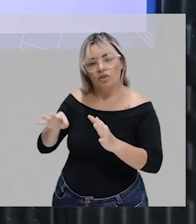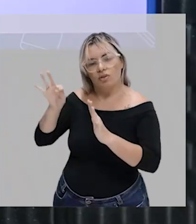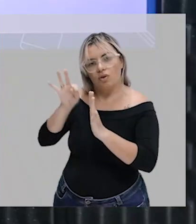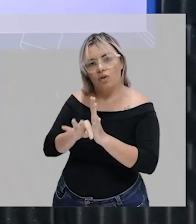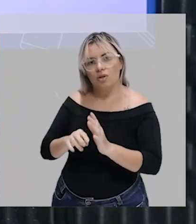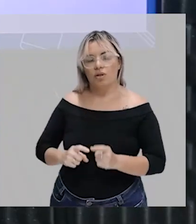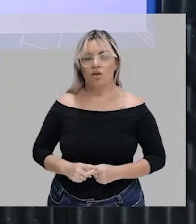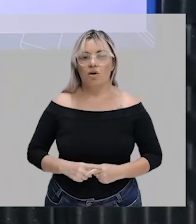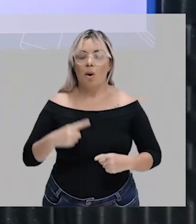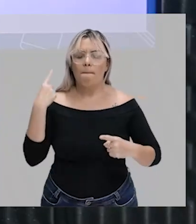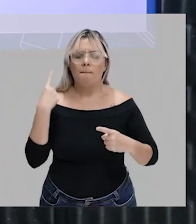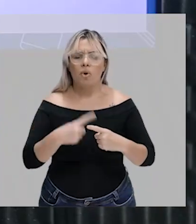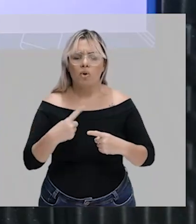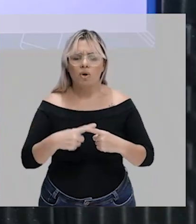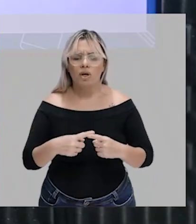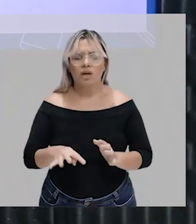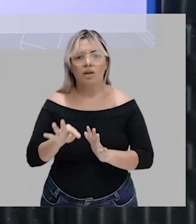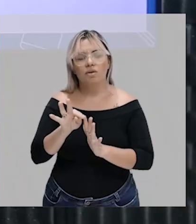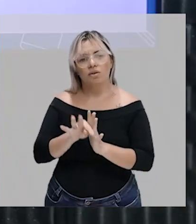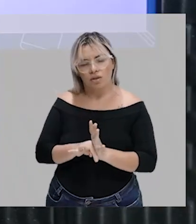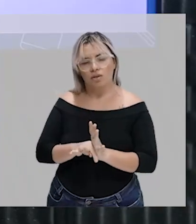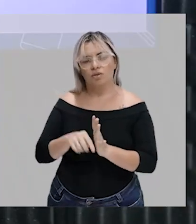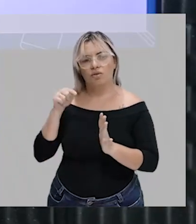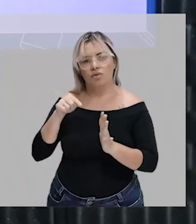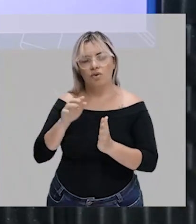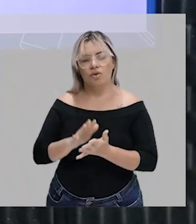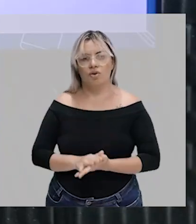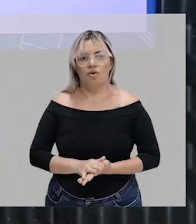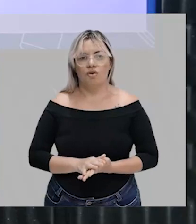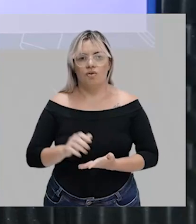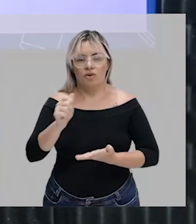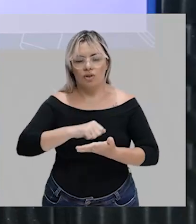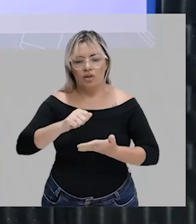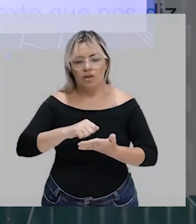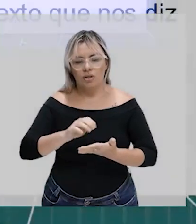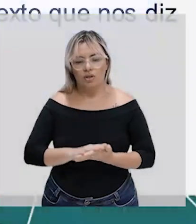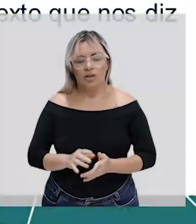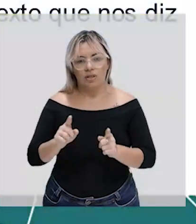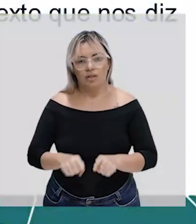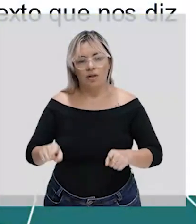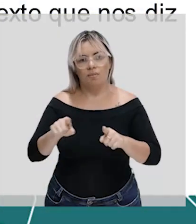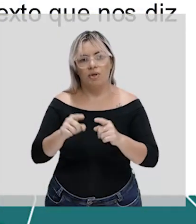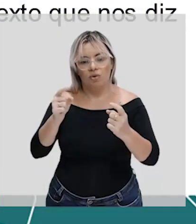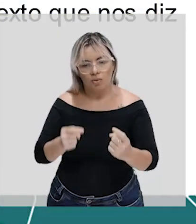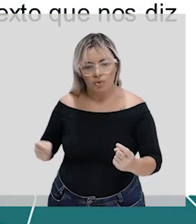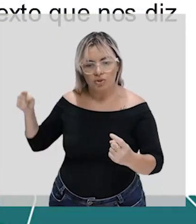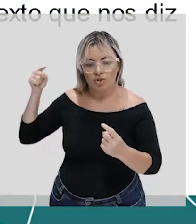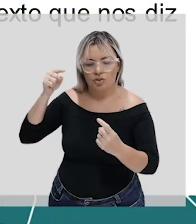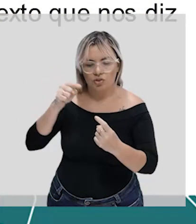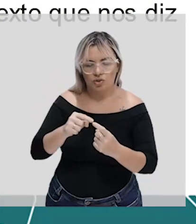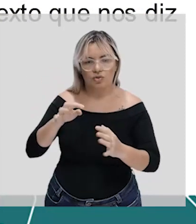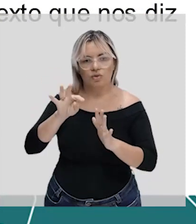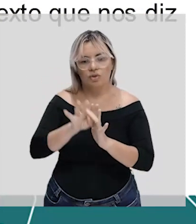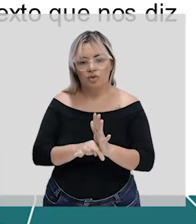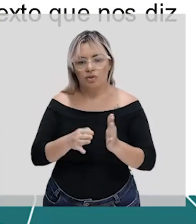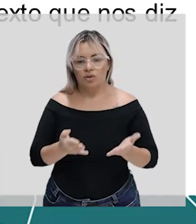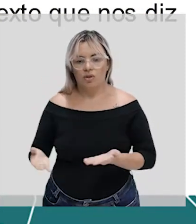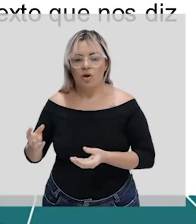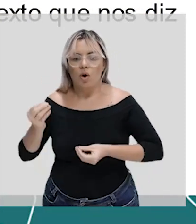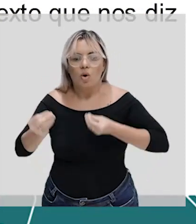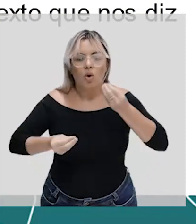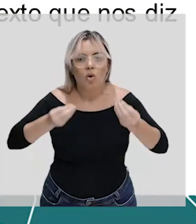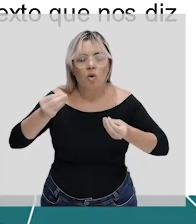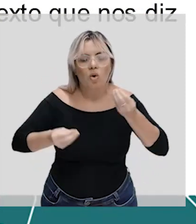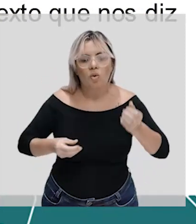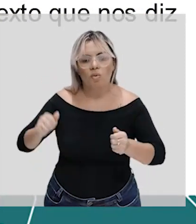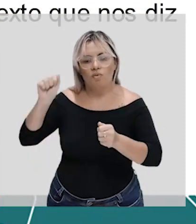que ele foi escrito e para quê? Tá? É muito importante observar isso. Como fazer uma